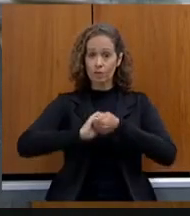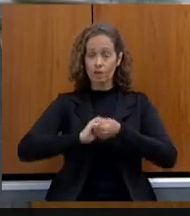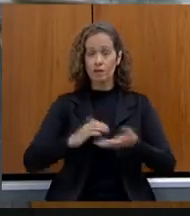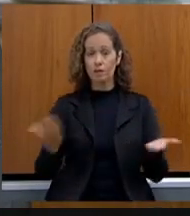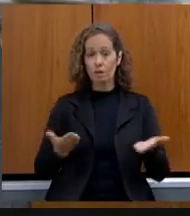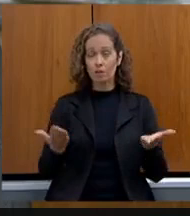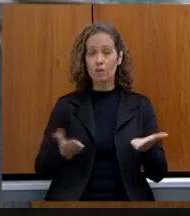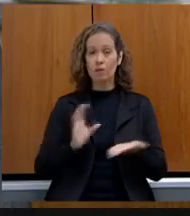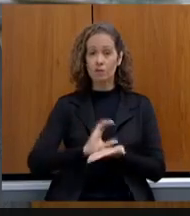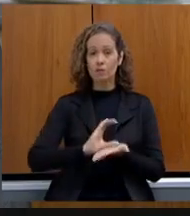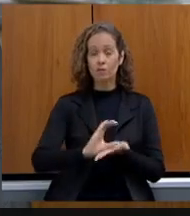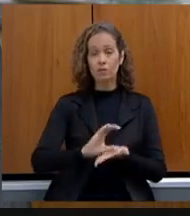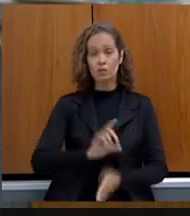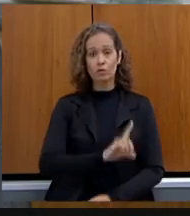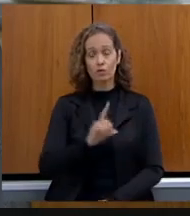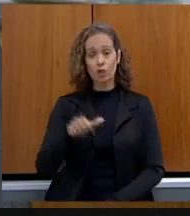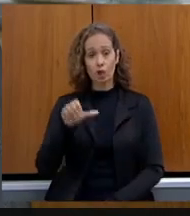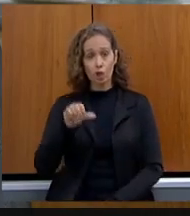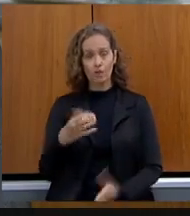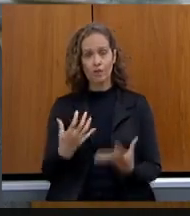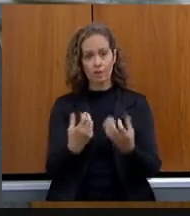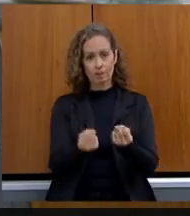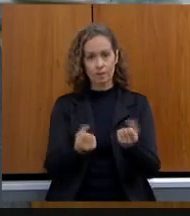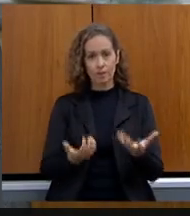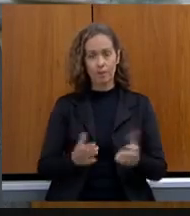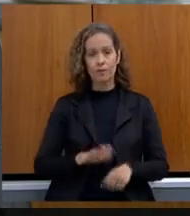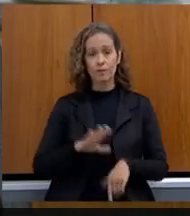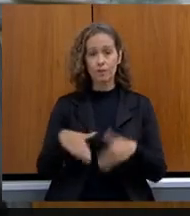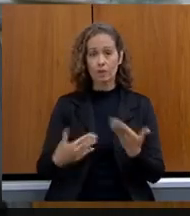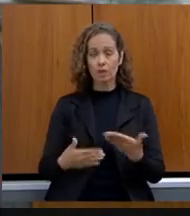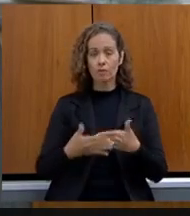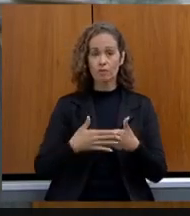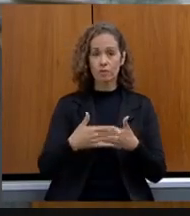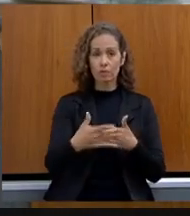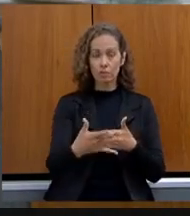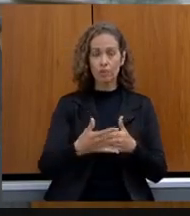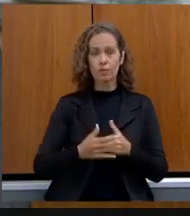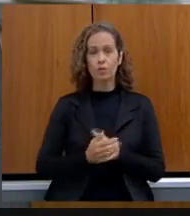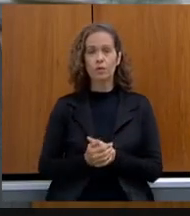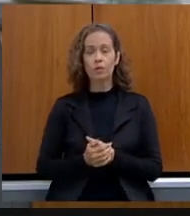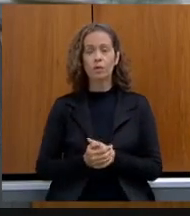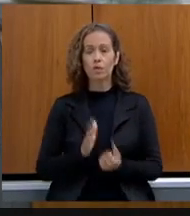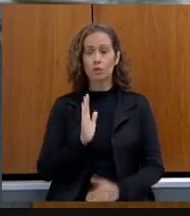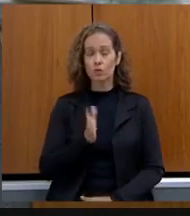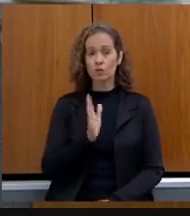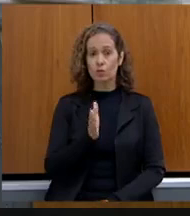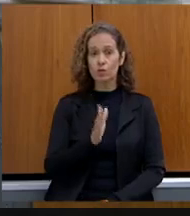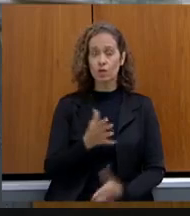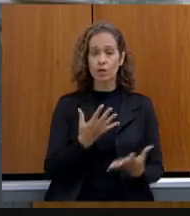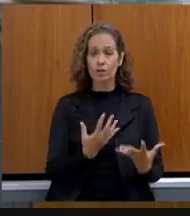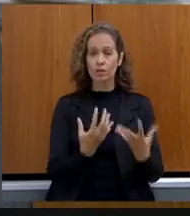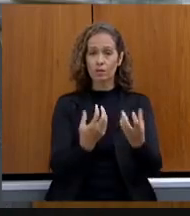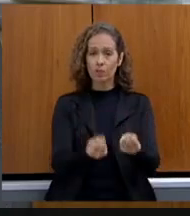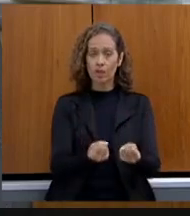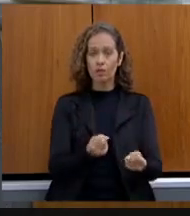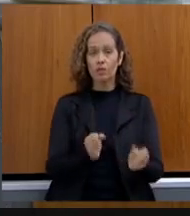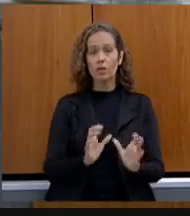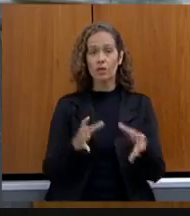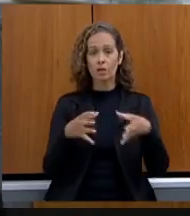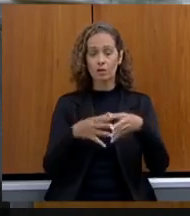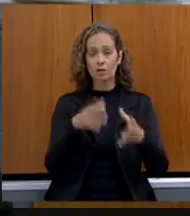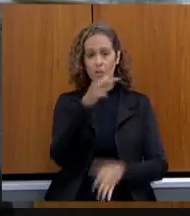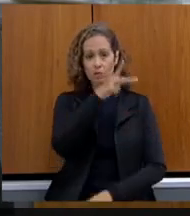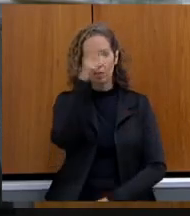agora no dia nove né Então aí nós nos próximos dias estará entrando na conta daqueles prefeitos que já